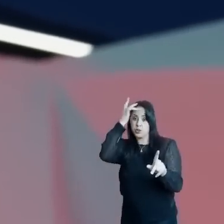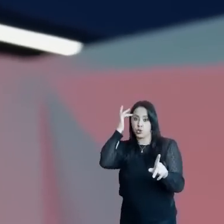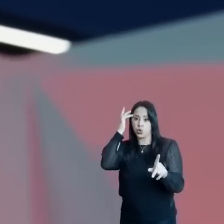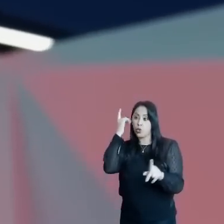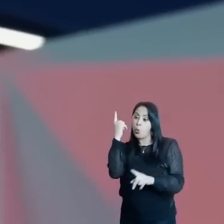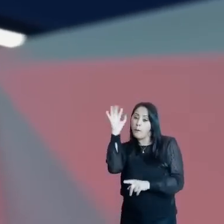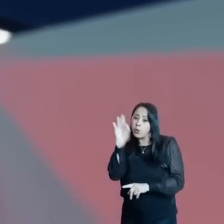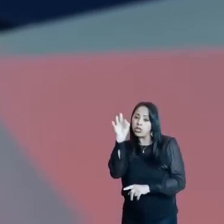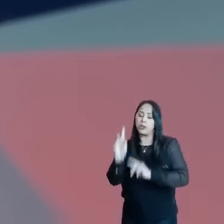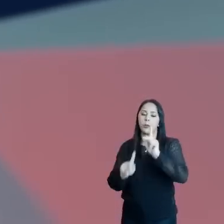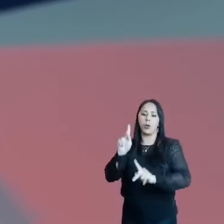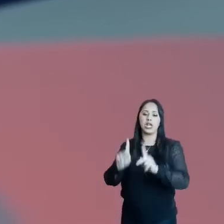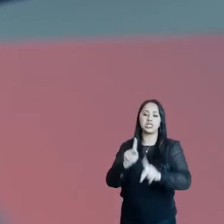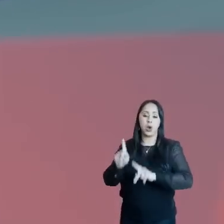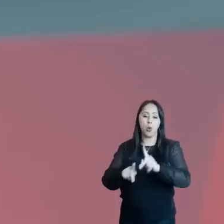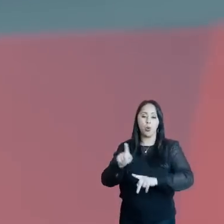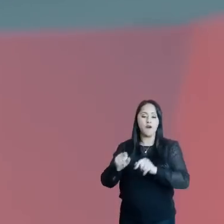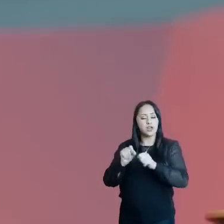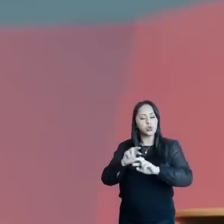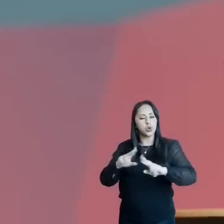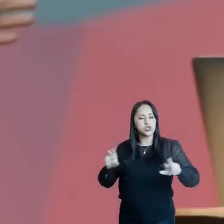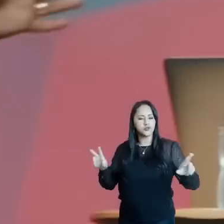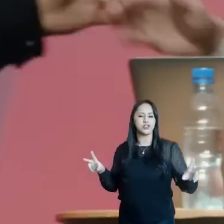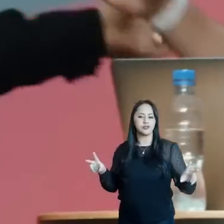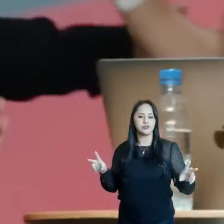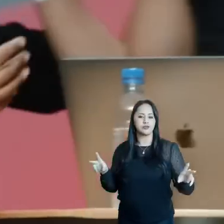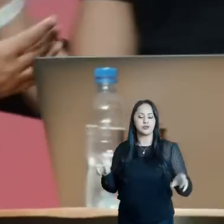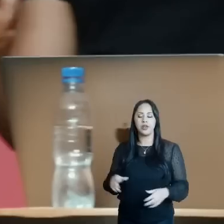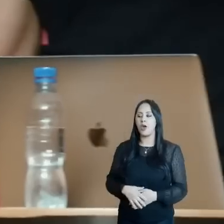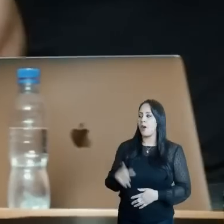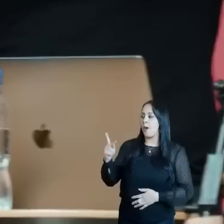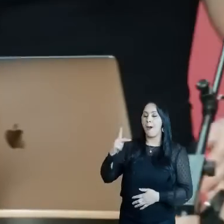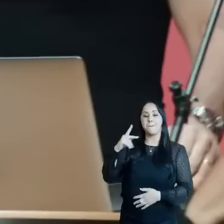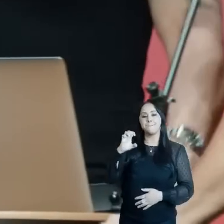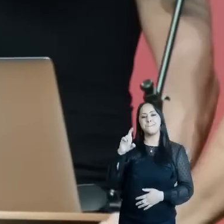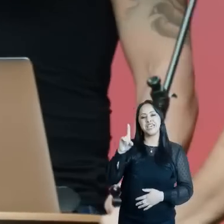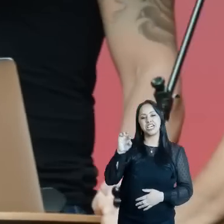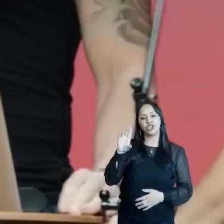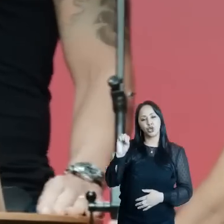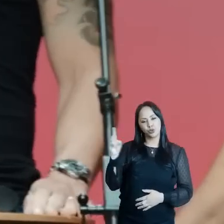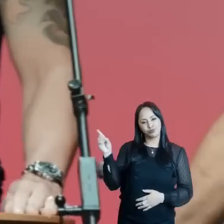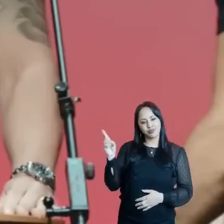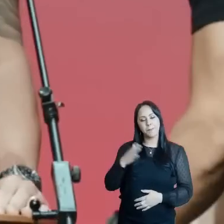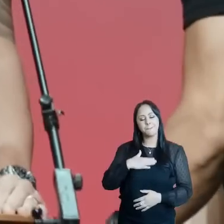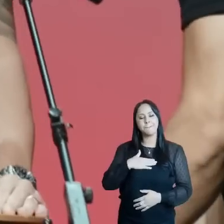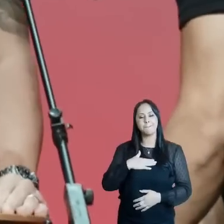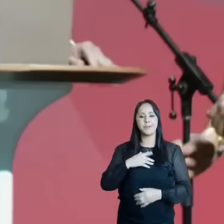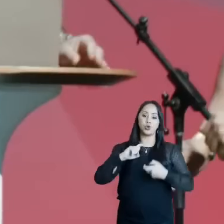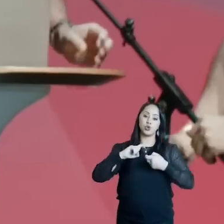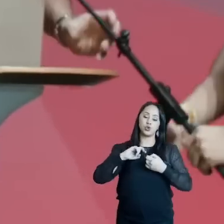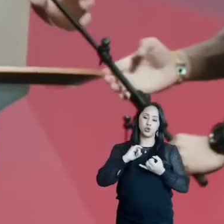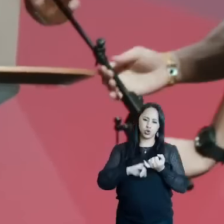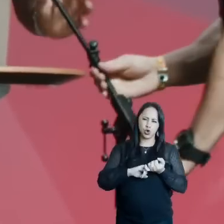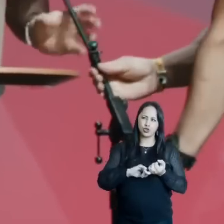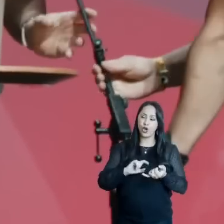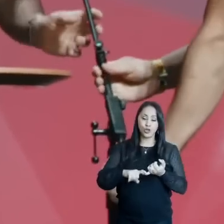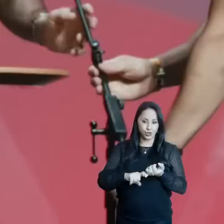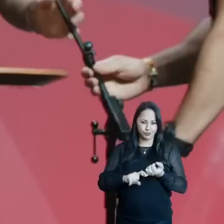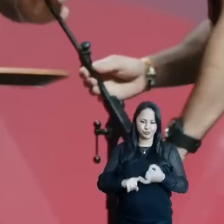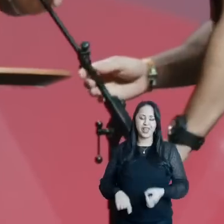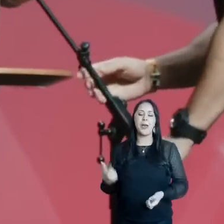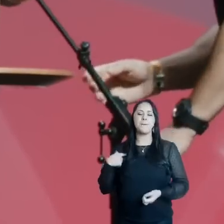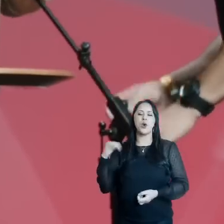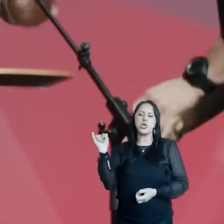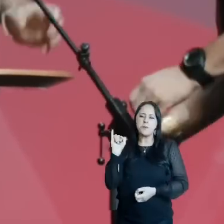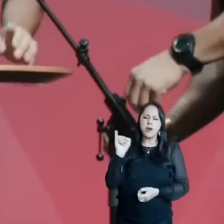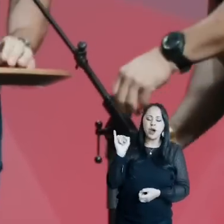fazendo algo diferente. Gente, Pedrão, meu sócio, meu irmão, o cara que mais acredita em mim, que mais me cobra, que mais briga comigo, é o único,